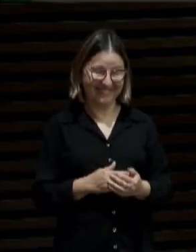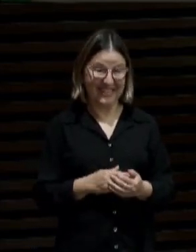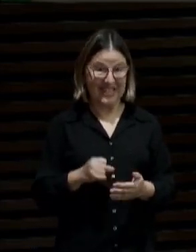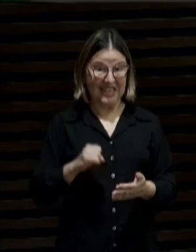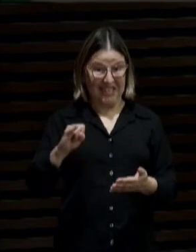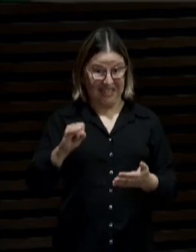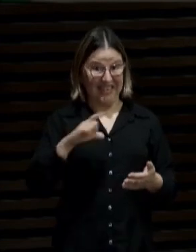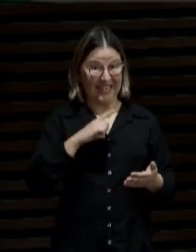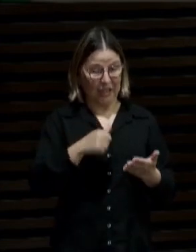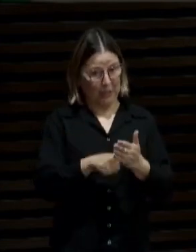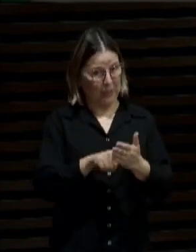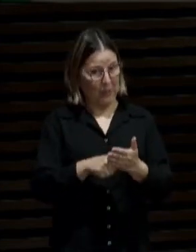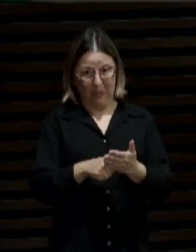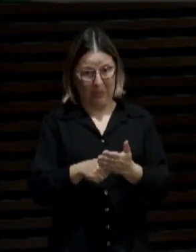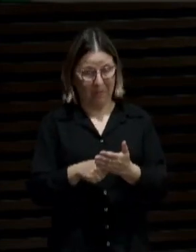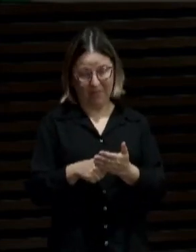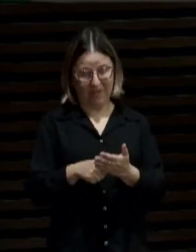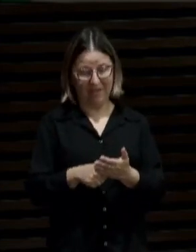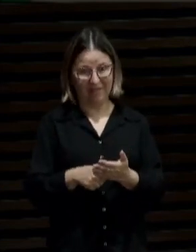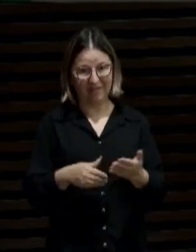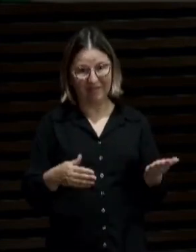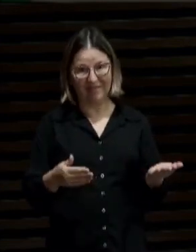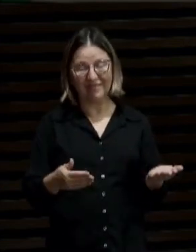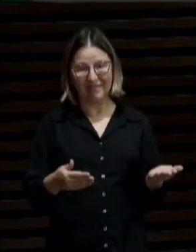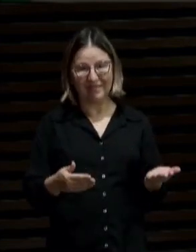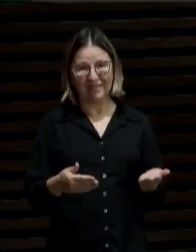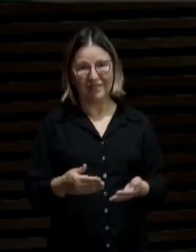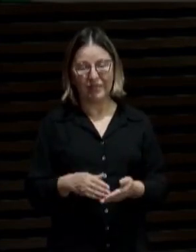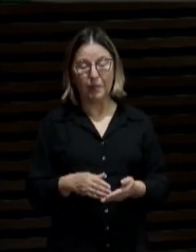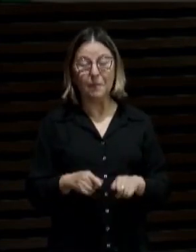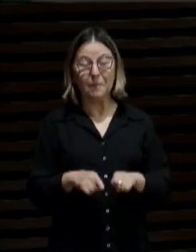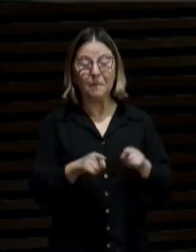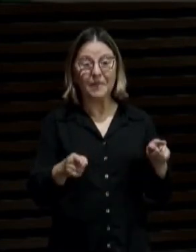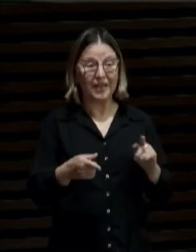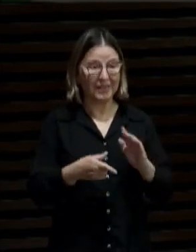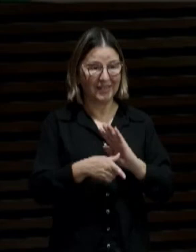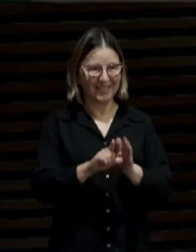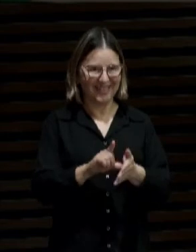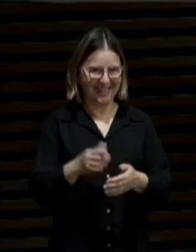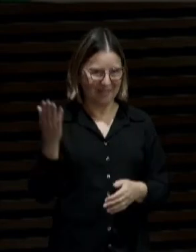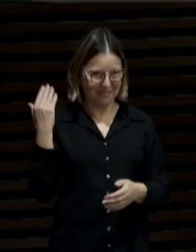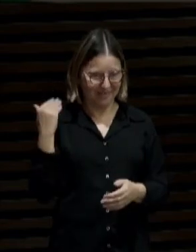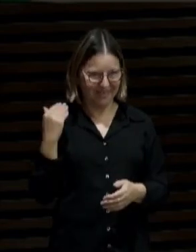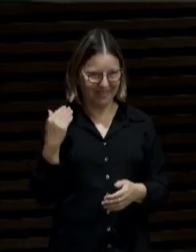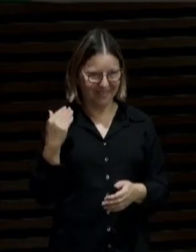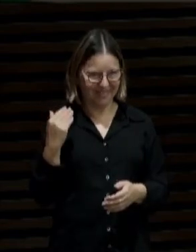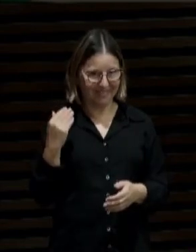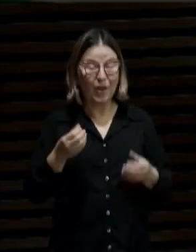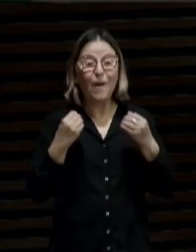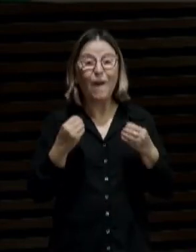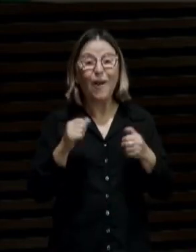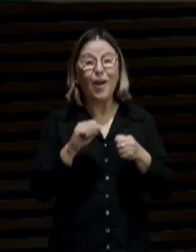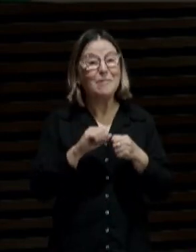firmado. Como que isso funcionava antigamente? Não tinha nada disso. Se 2 pessoas no tempo de Abraão quisessem firmar um contrato,